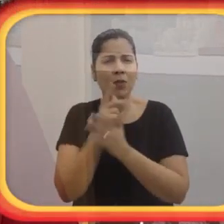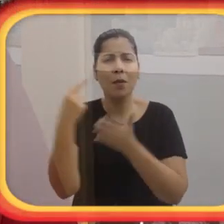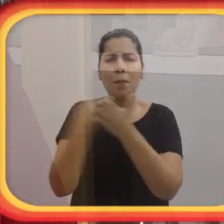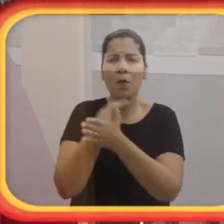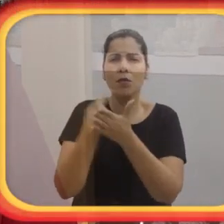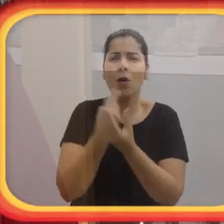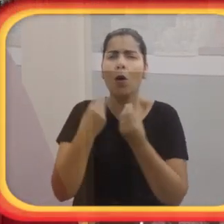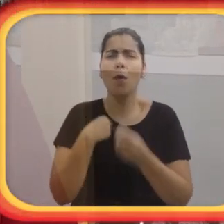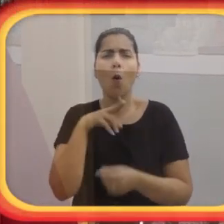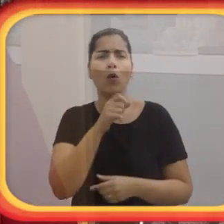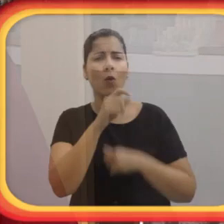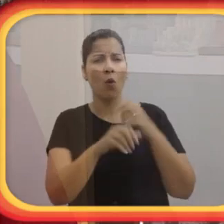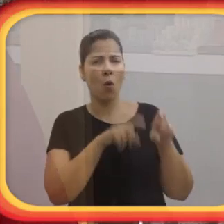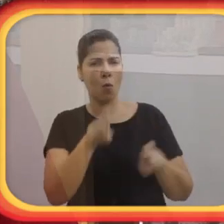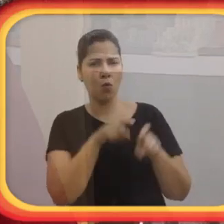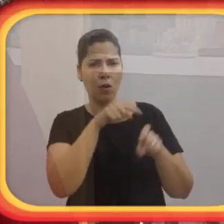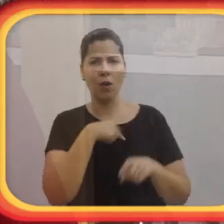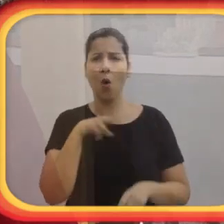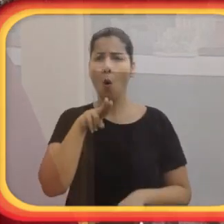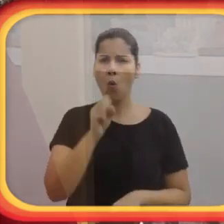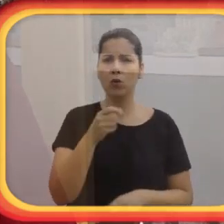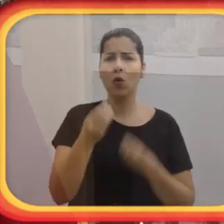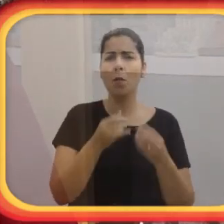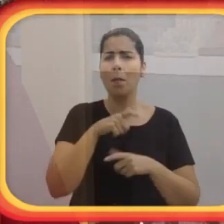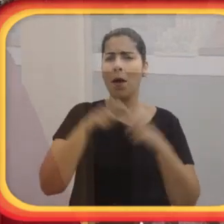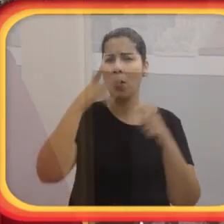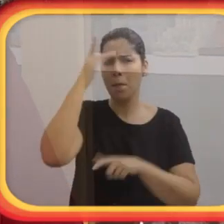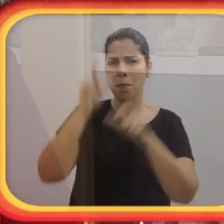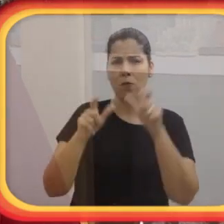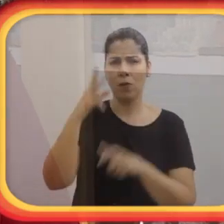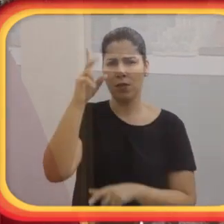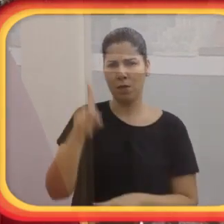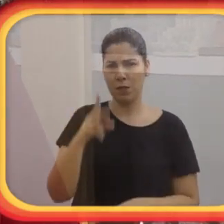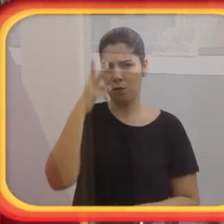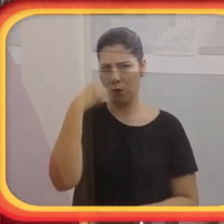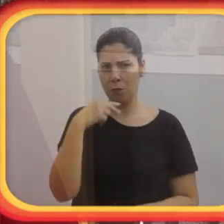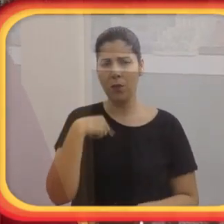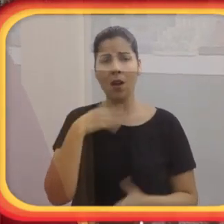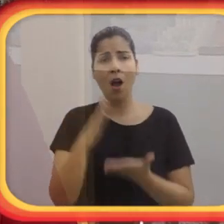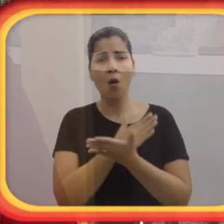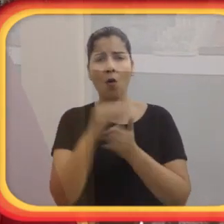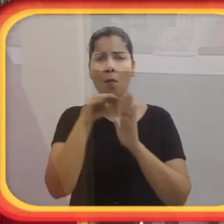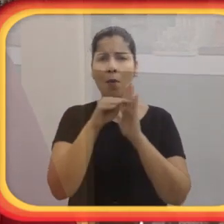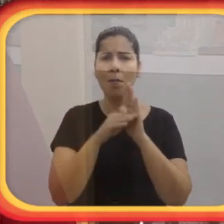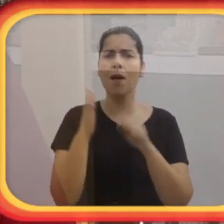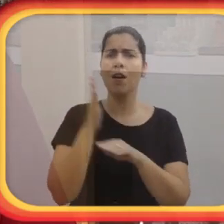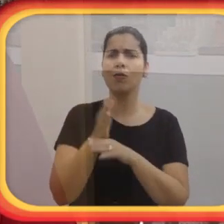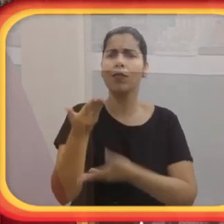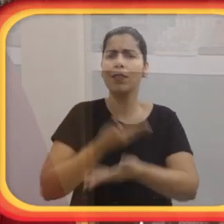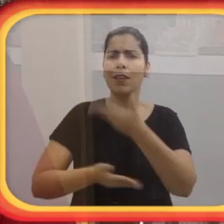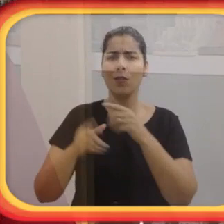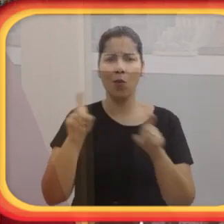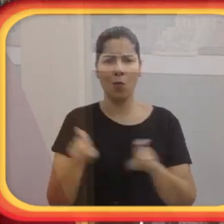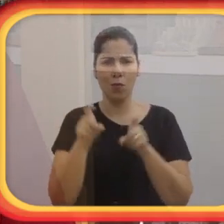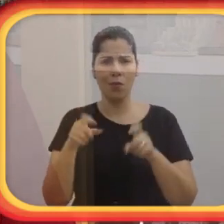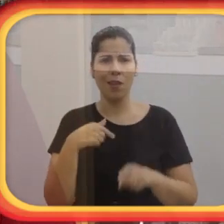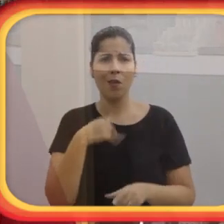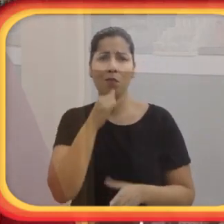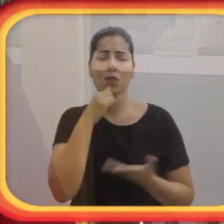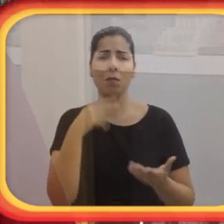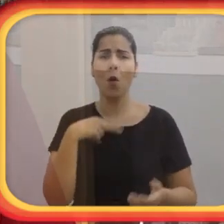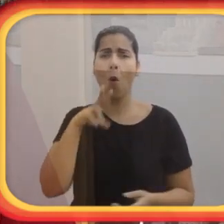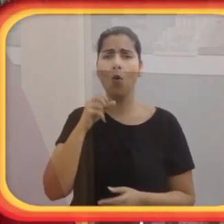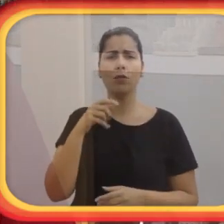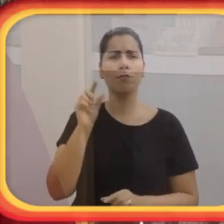muitas vezes perguntam é como que eu uso o computador, né? E eu utilizo, como a maioria das pessoas com deficiência visual,